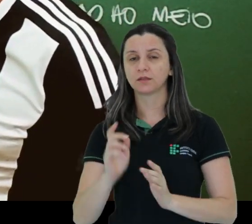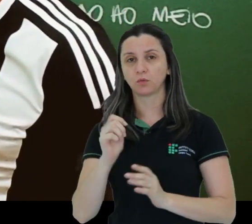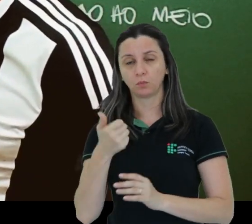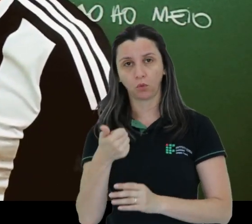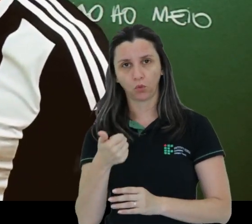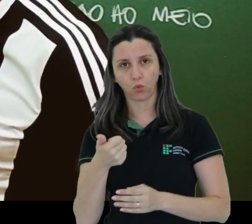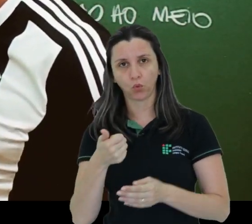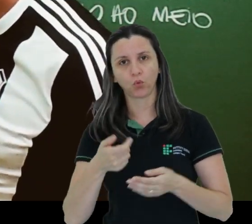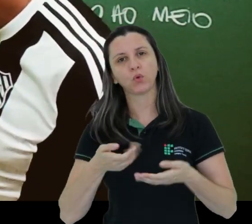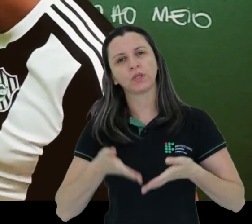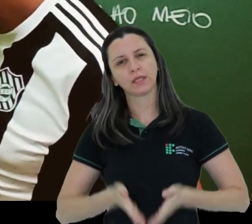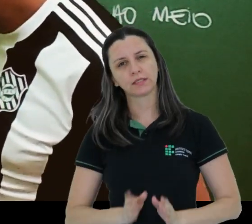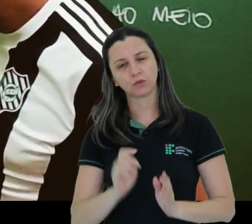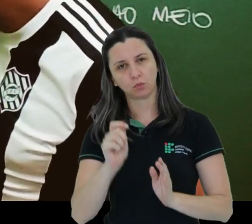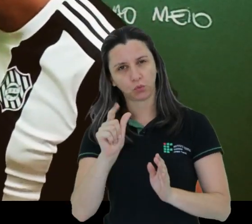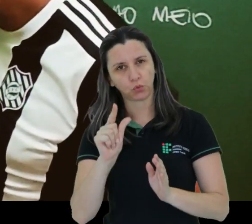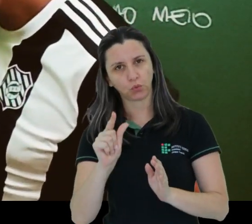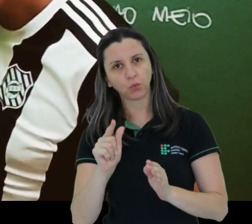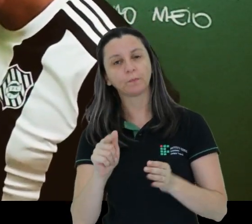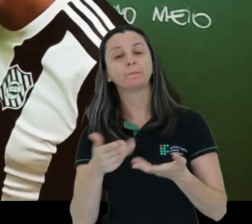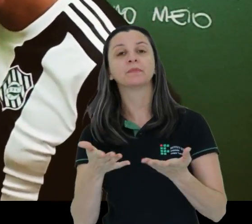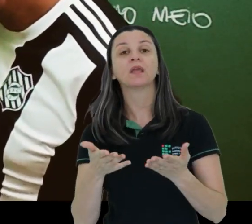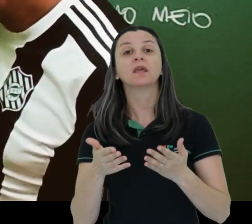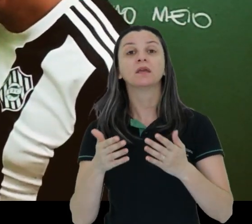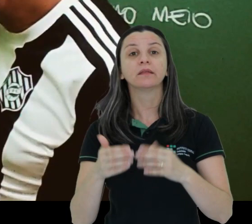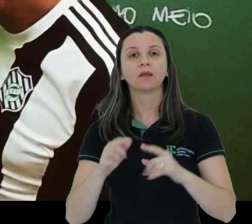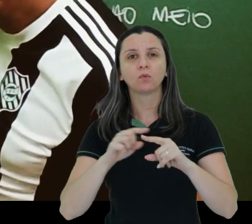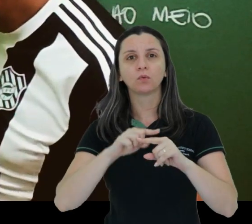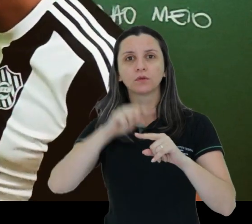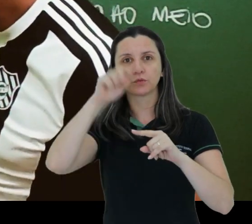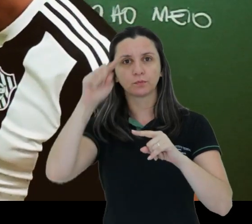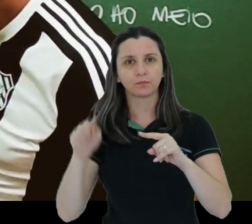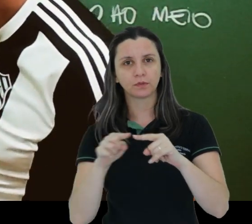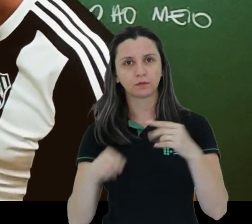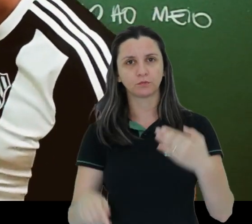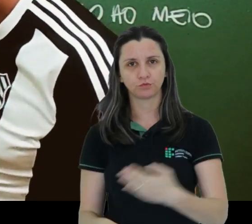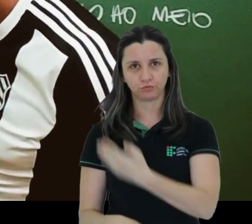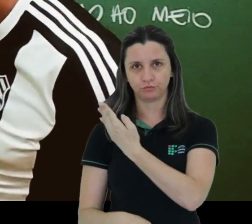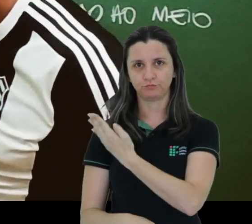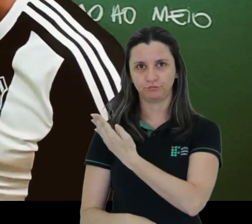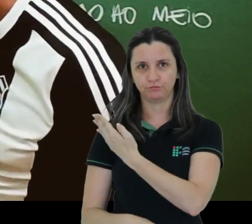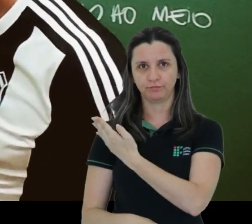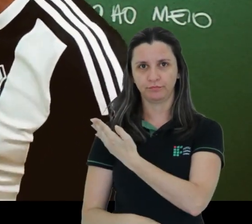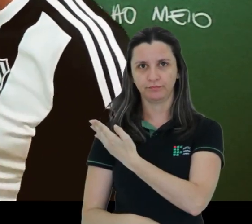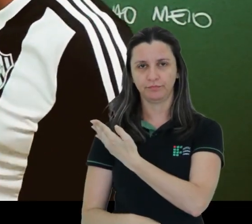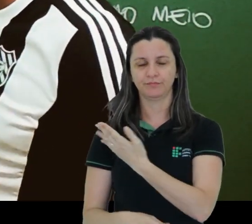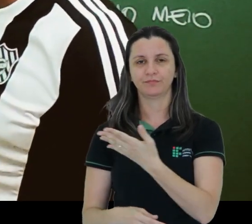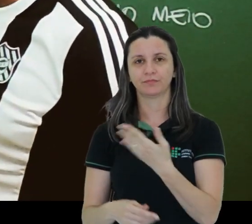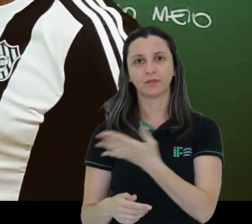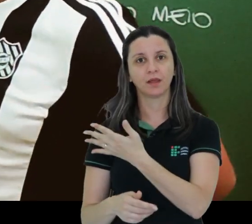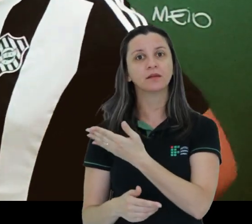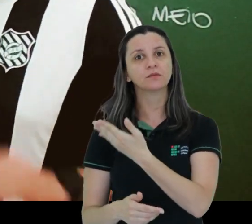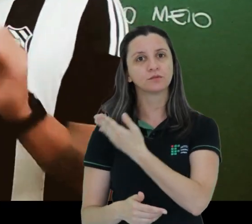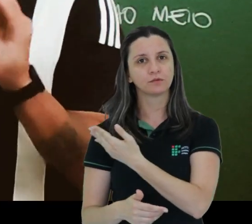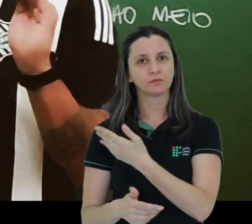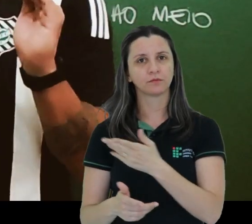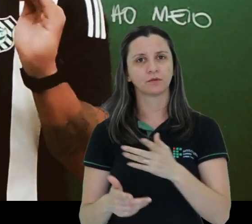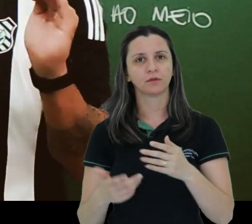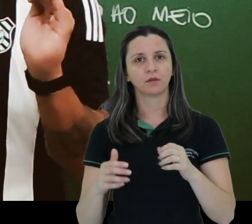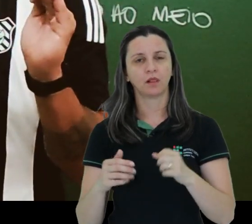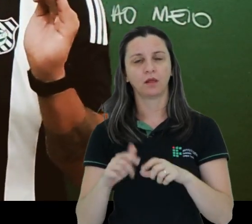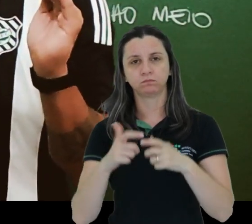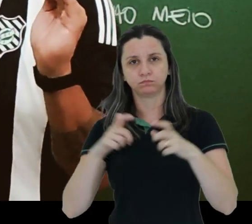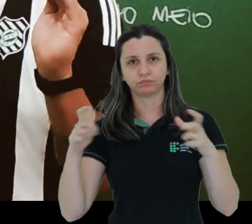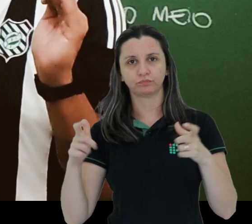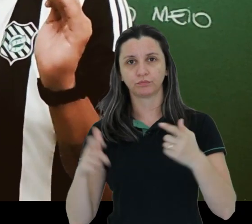nascendo menos. Vai nascendo menos. Então, a nossa pirâmide, ela tem esse formato aqui que eu estou fazendo em rosa, ó. Ela é mais